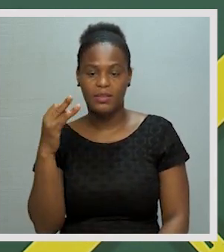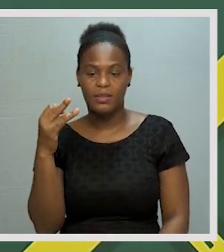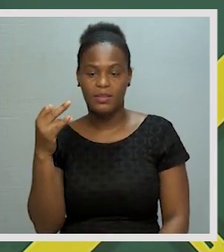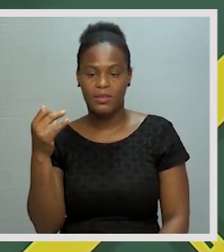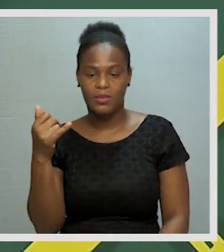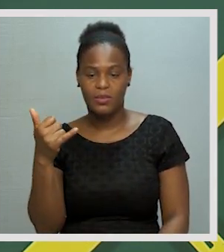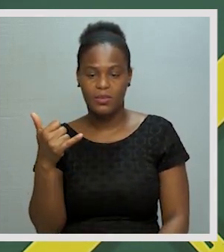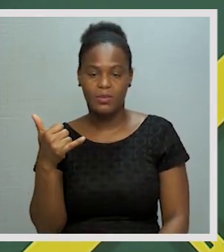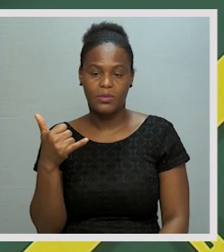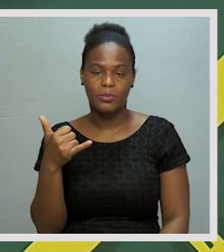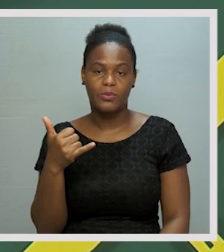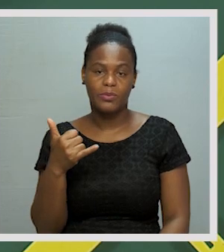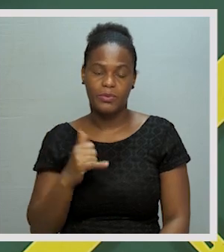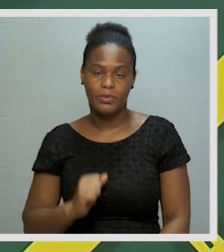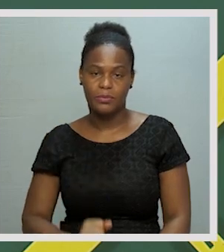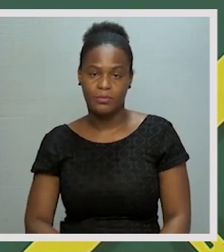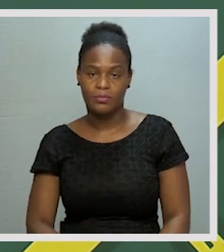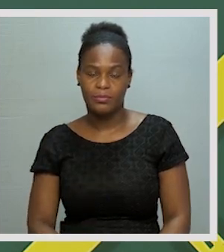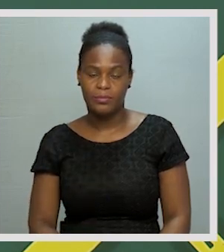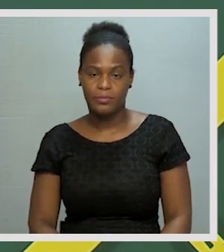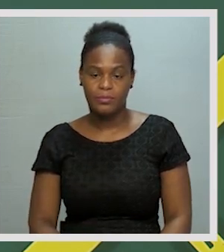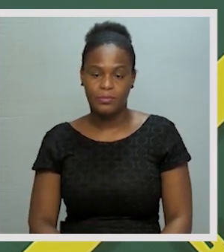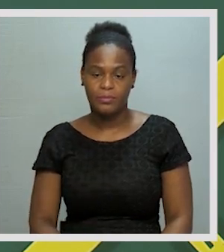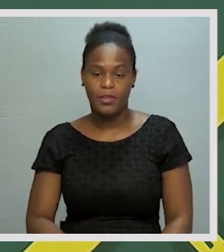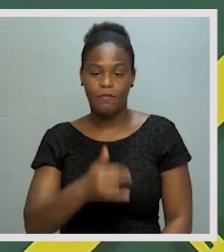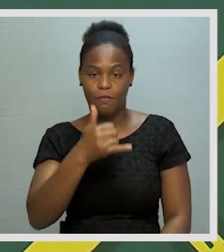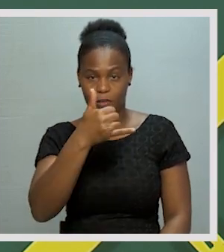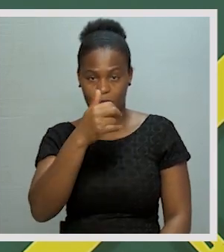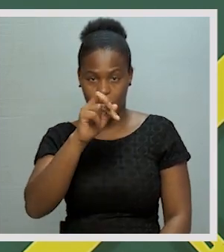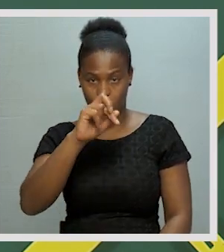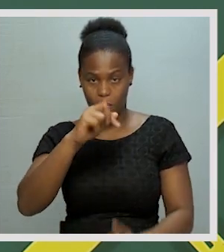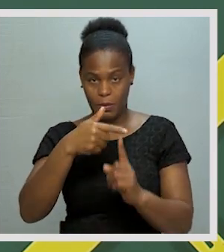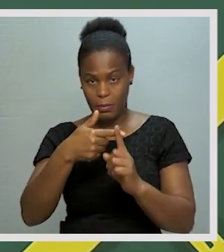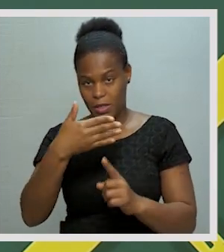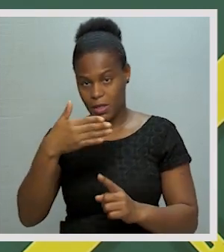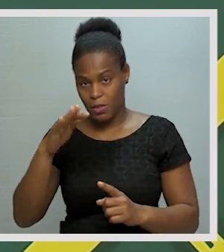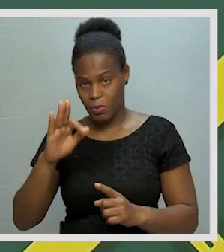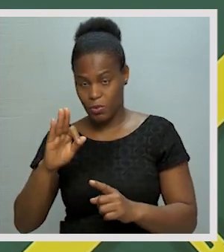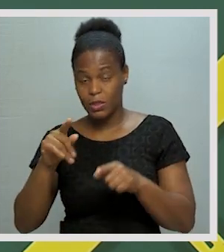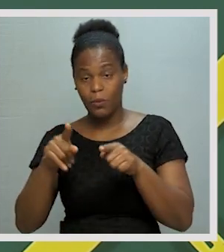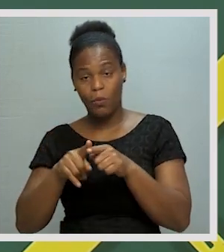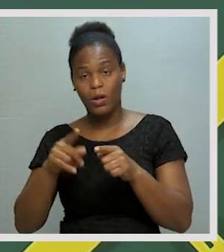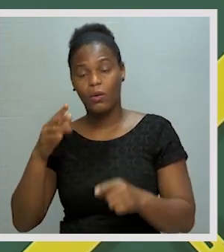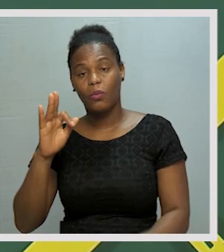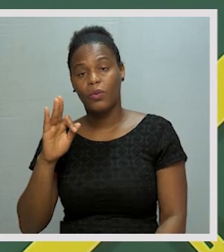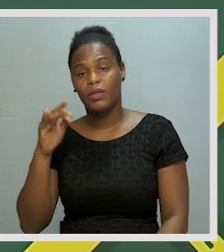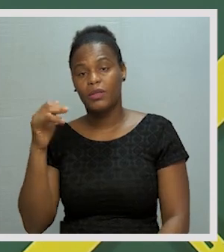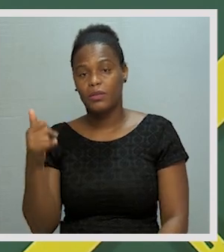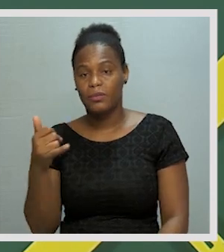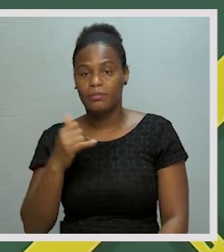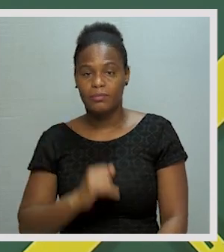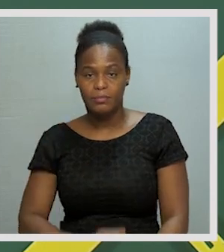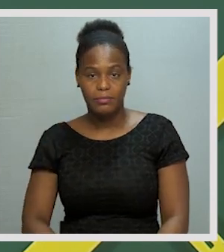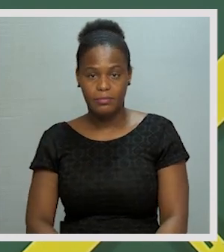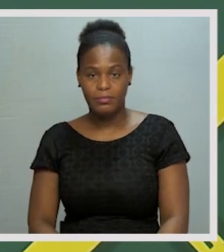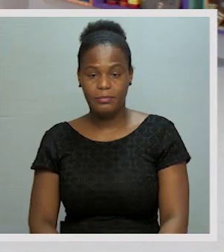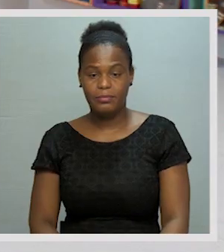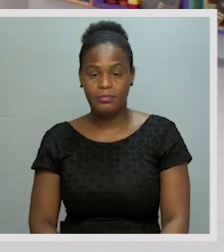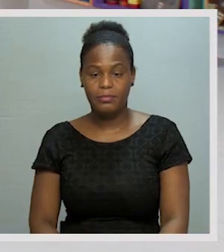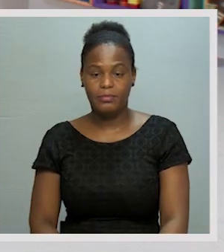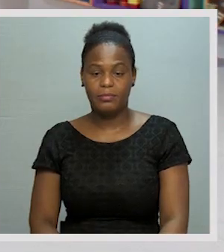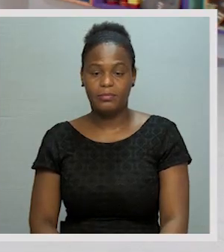ou veio parar aqui? Porque este 1 é uma dezena, pertence à ordem das dezenas, então tem